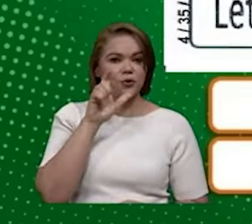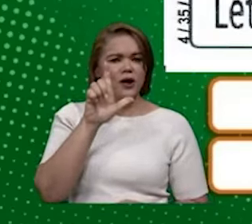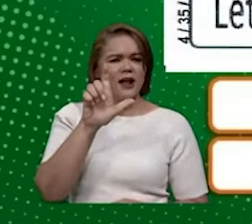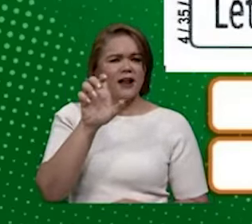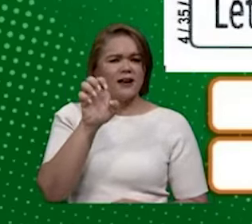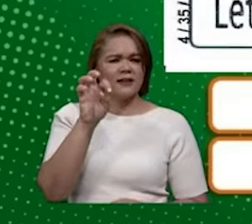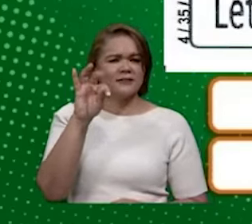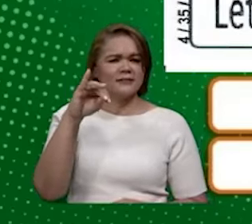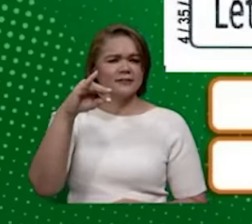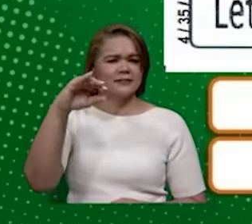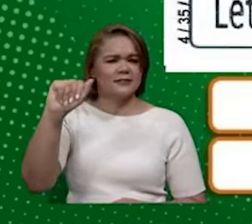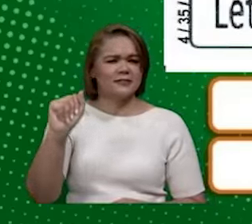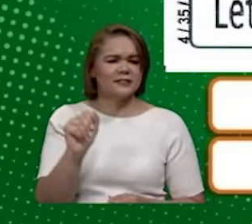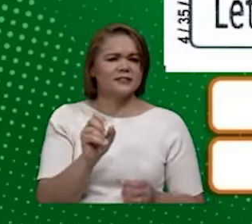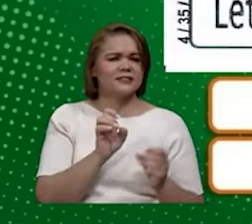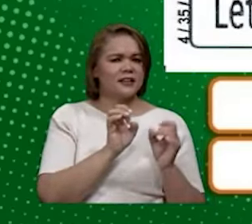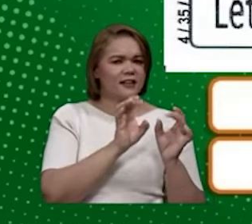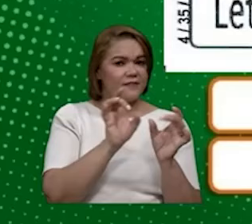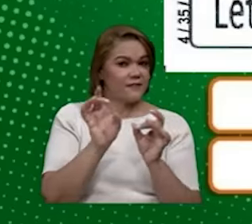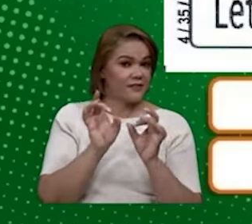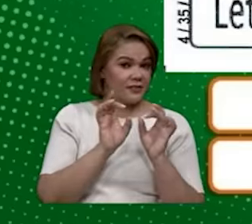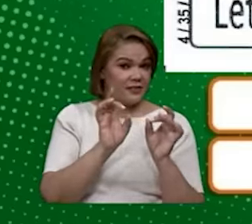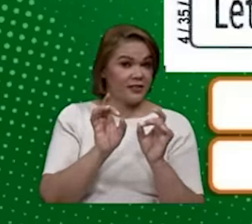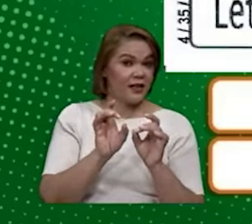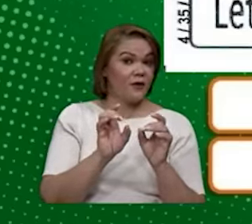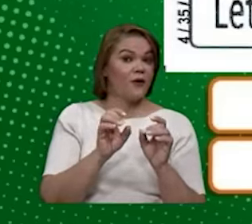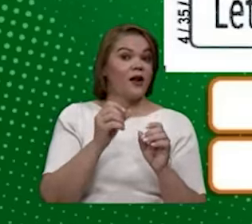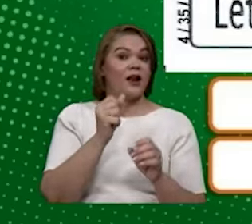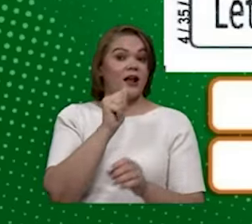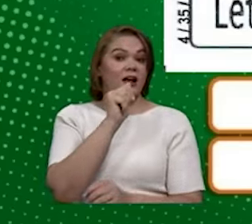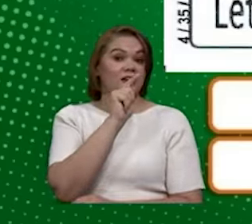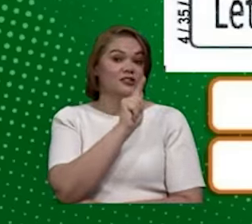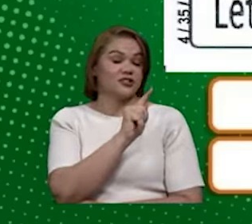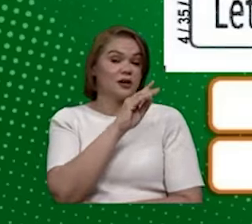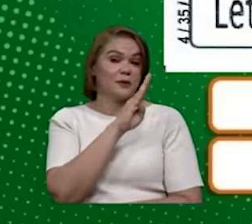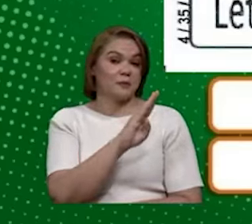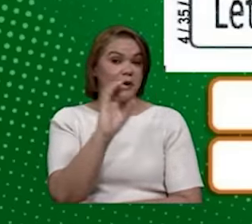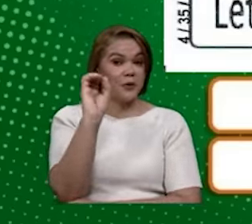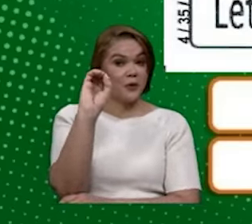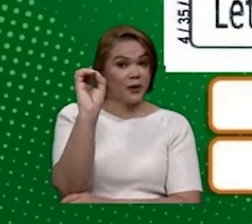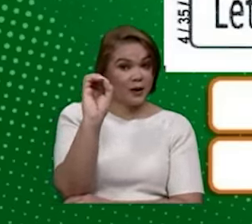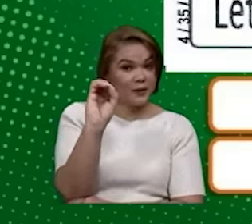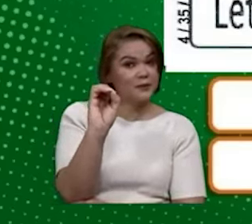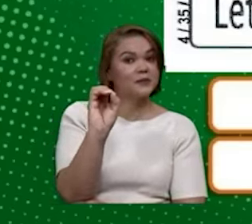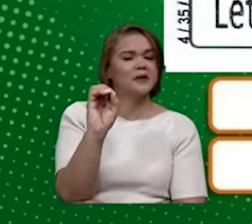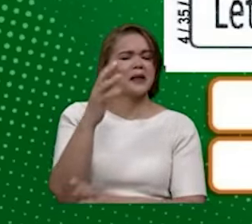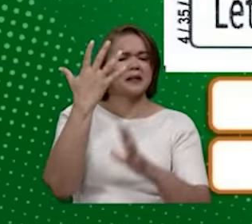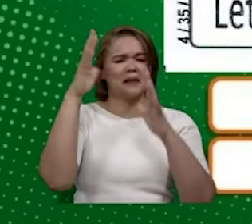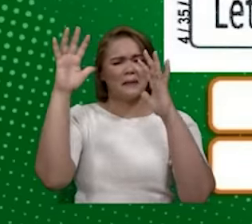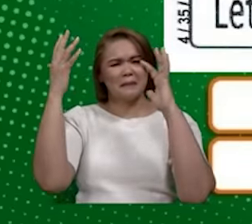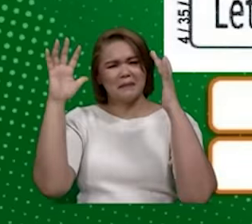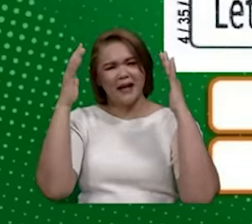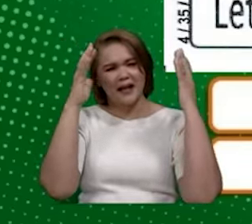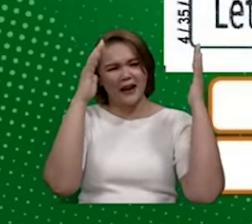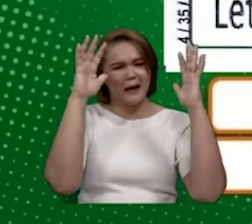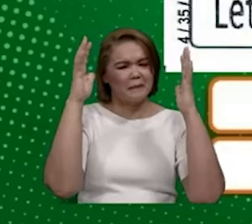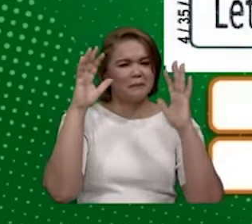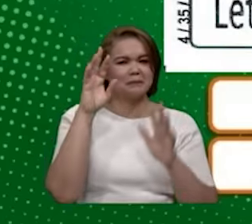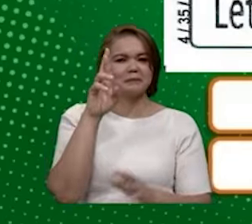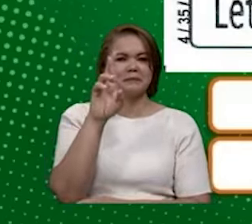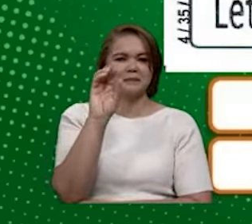Cristina, pé quente, do G. Barbosa, Orlando Dantas. Muito bom aí, parabéns,